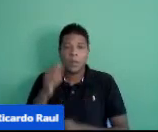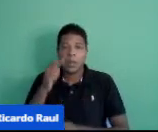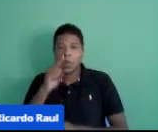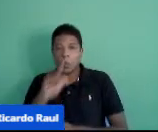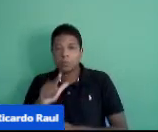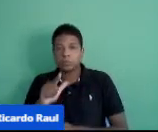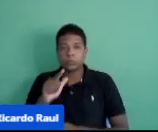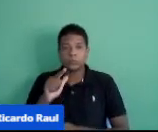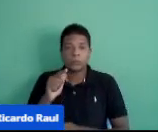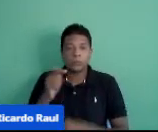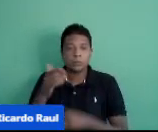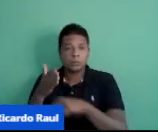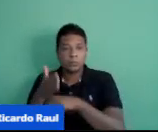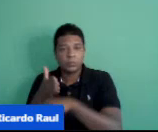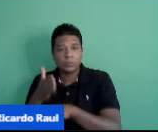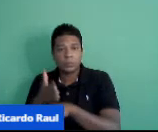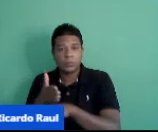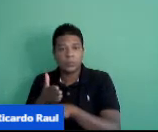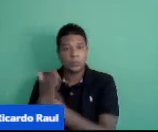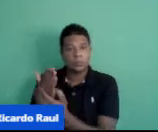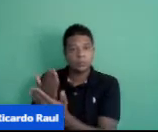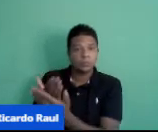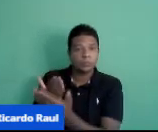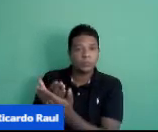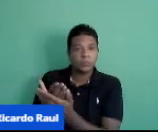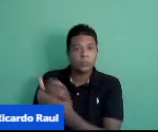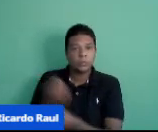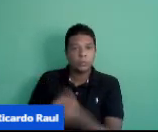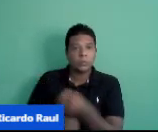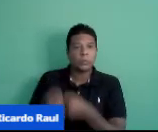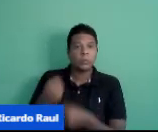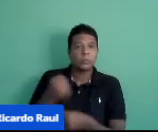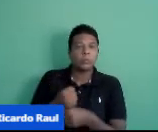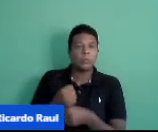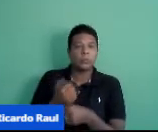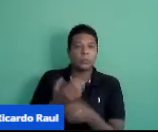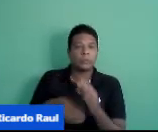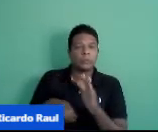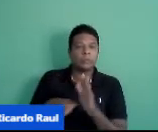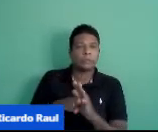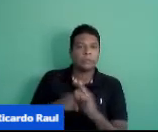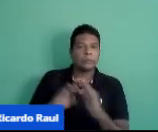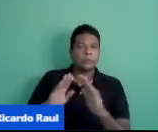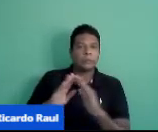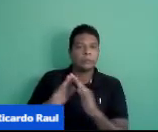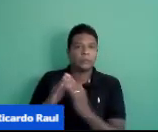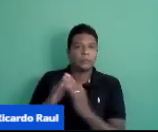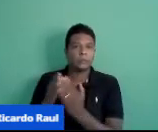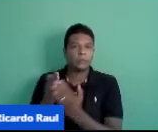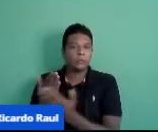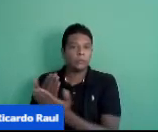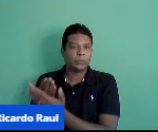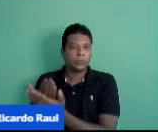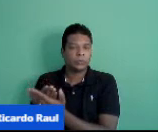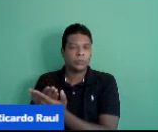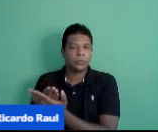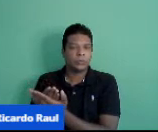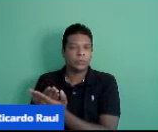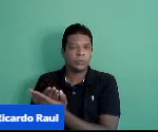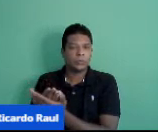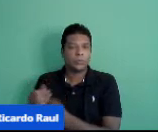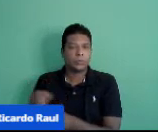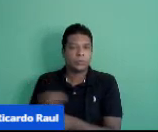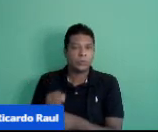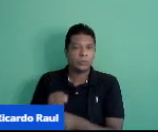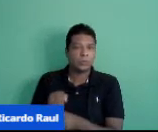essa possibilidade, porque o ano passado, quando eu cheguei numa escola que utilizava o Telegram lá no final do ano, eu consegui obter